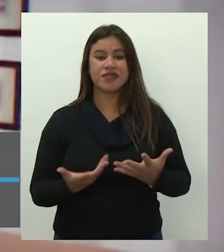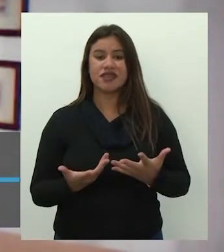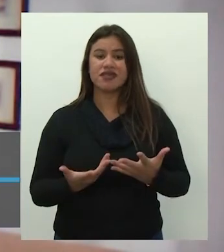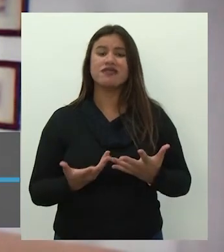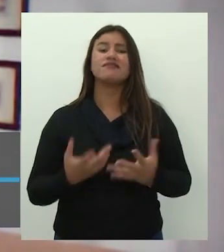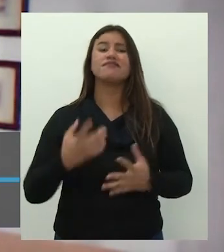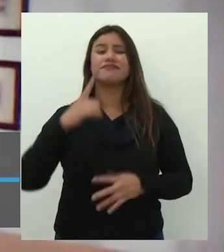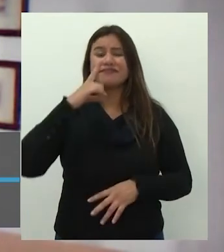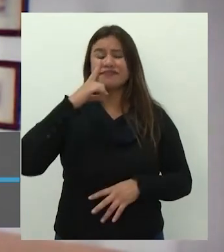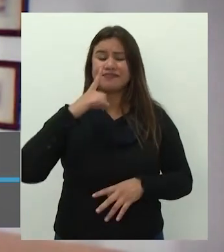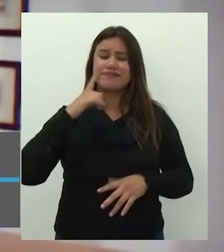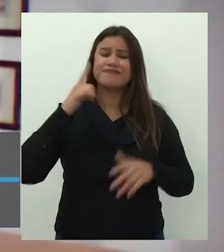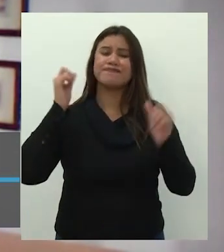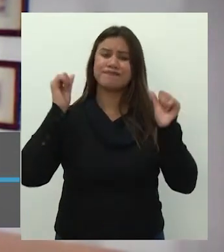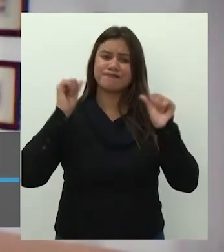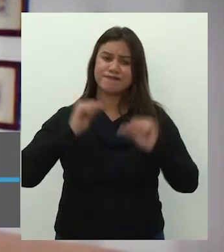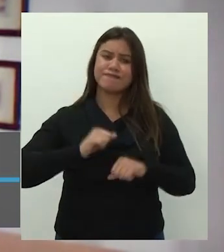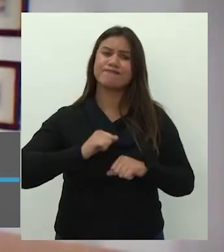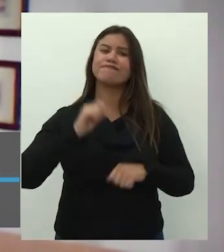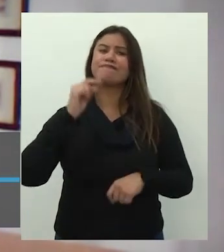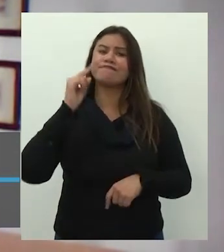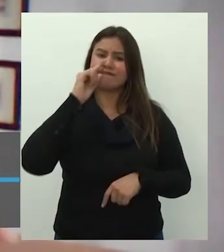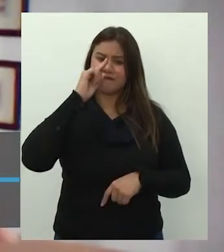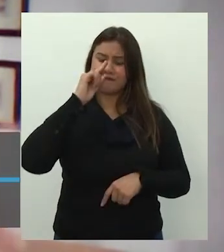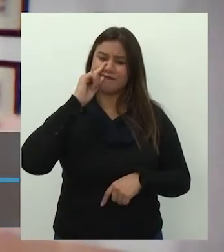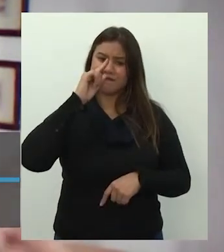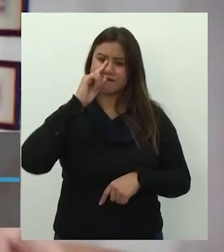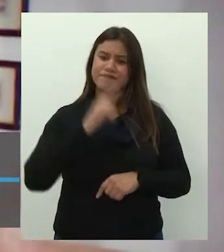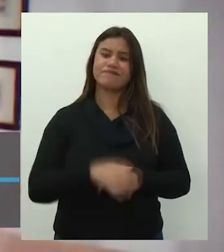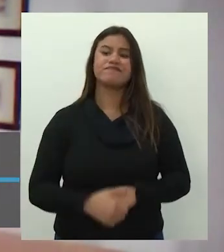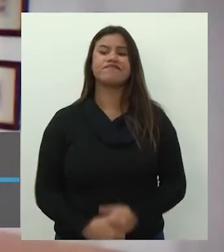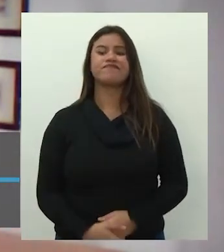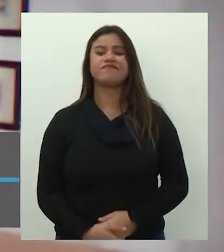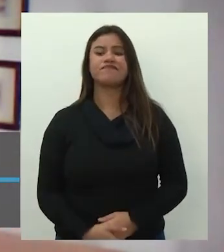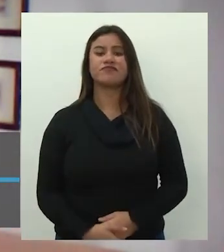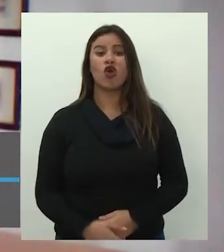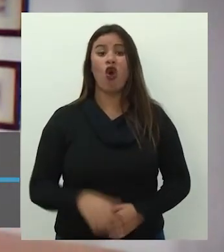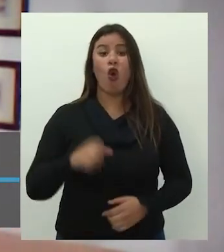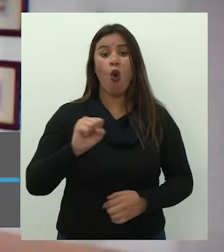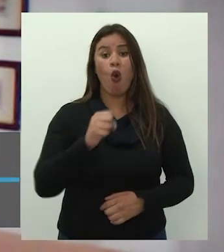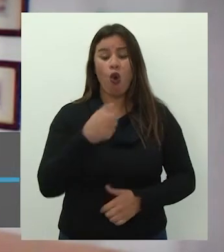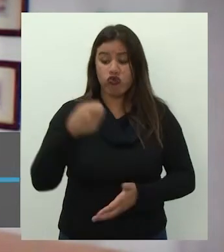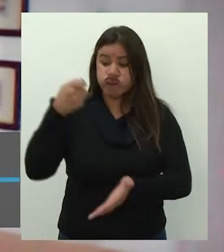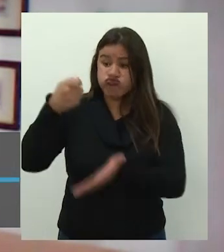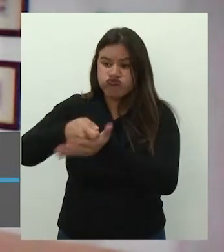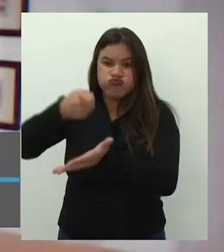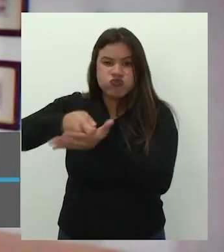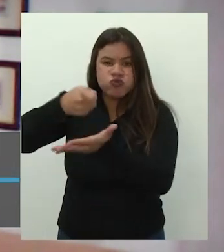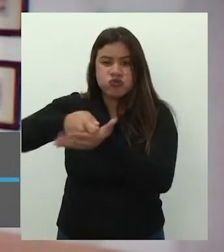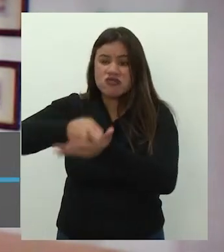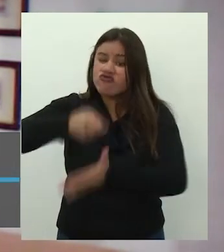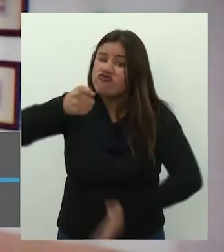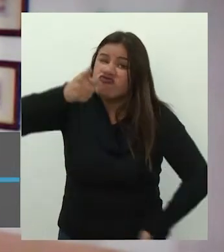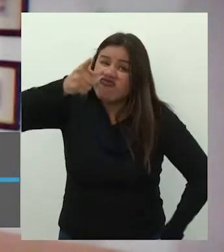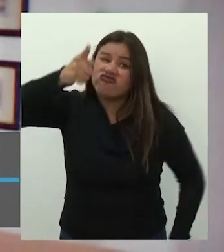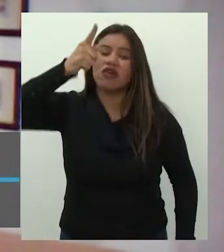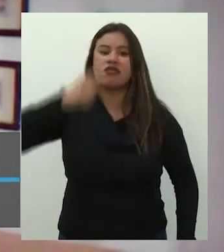muito grave você fazer em nome de outro, ou forçar essa pessoa a fazer.